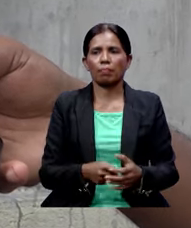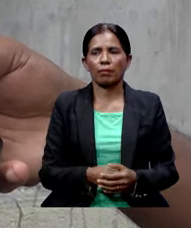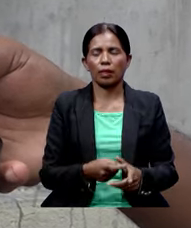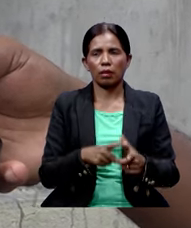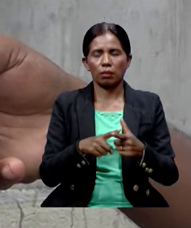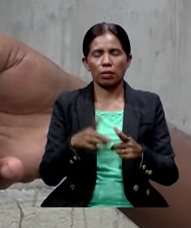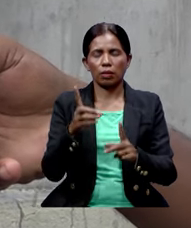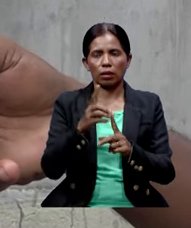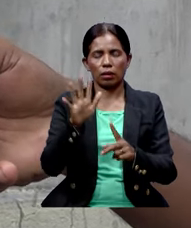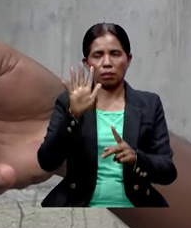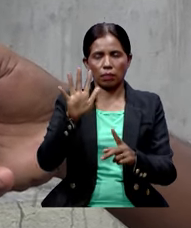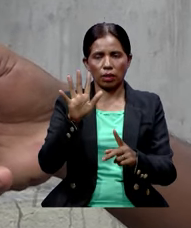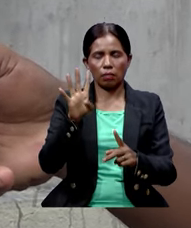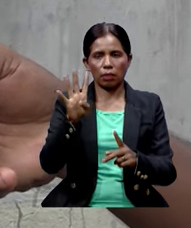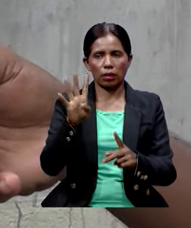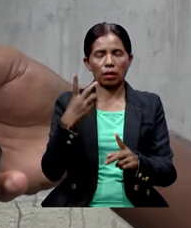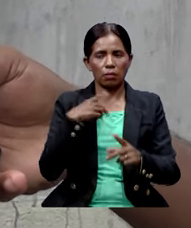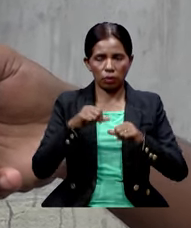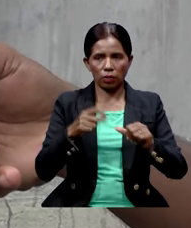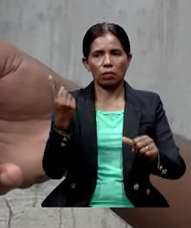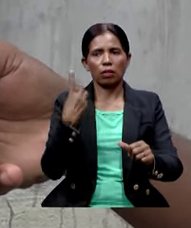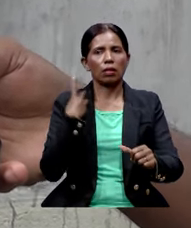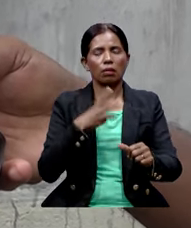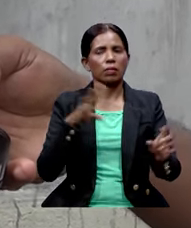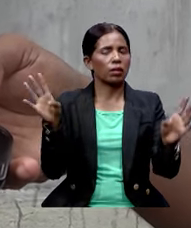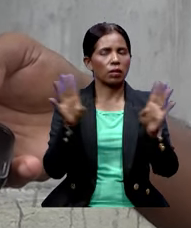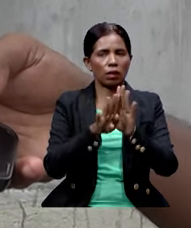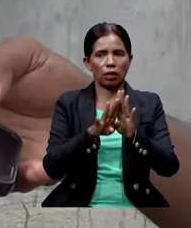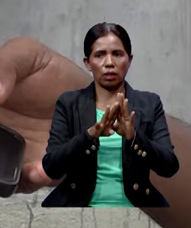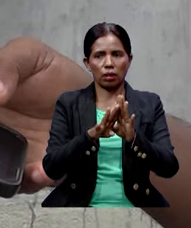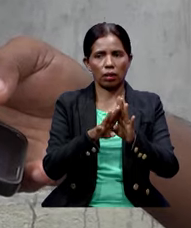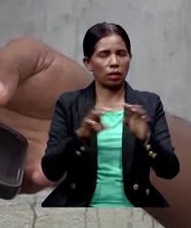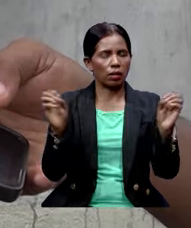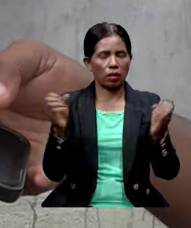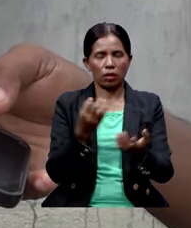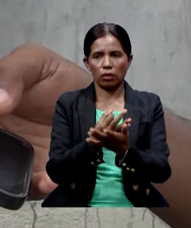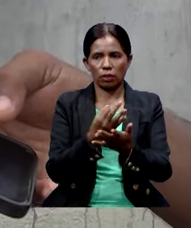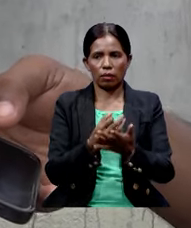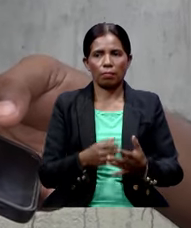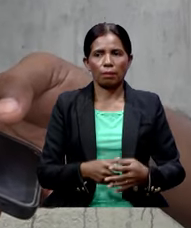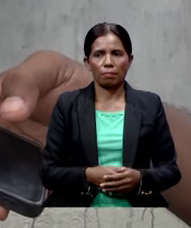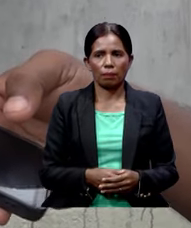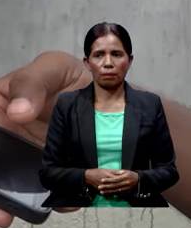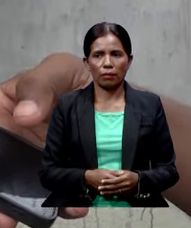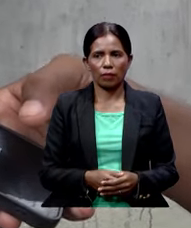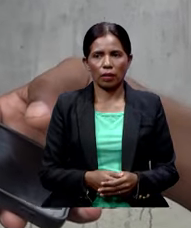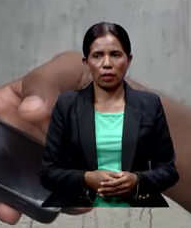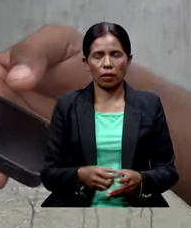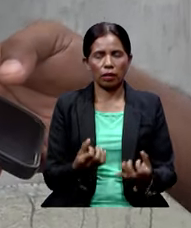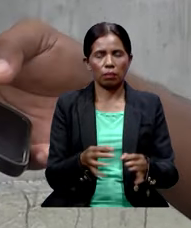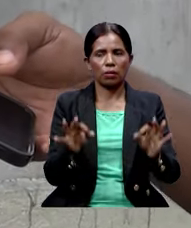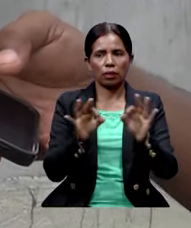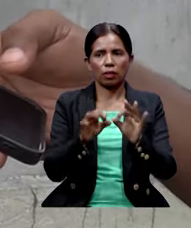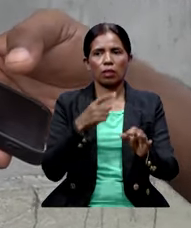de dia 4, estou aí, de 22, a minha lá na FATE, a minha taca, e estampa lá, e o orçamento irá. O assunto importante, mané,